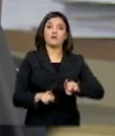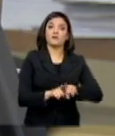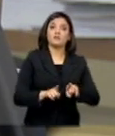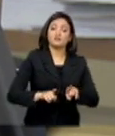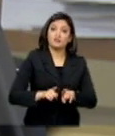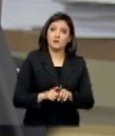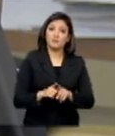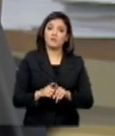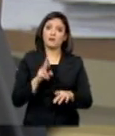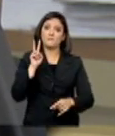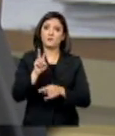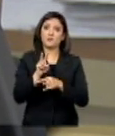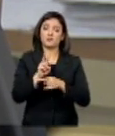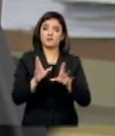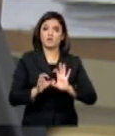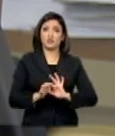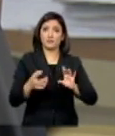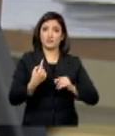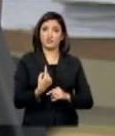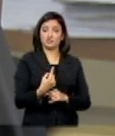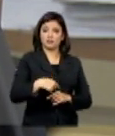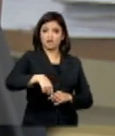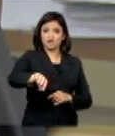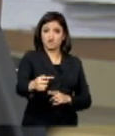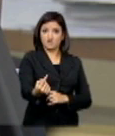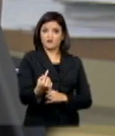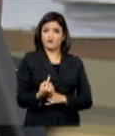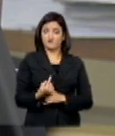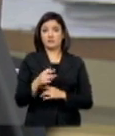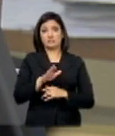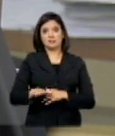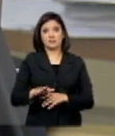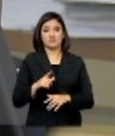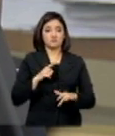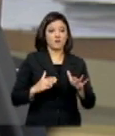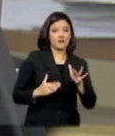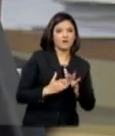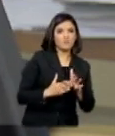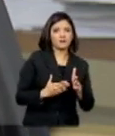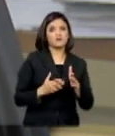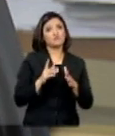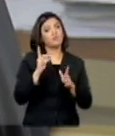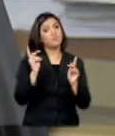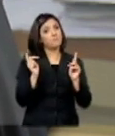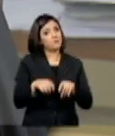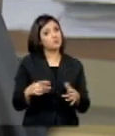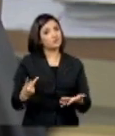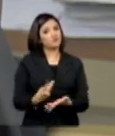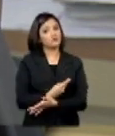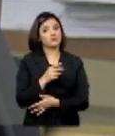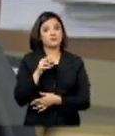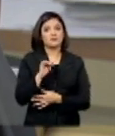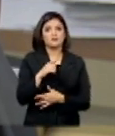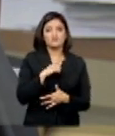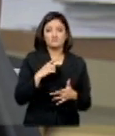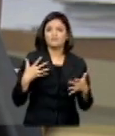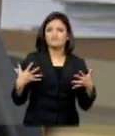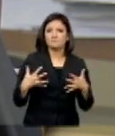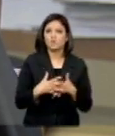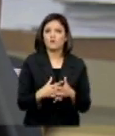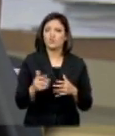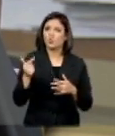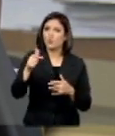as das crianças e de suas restrições ou limitações é possível quando existirem conflitos com outros